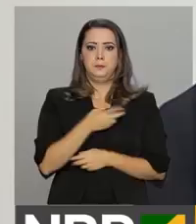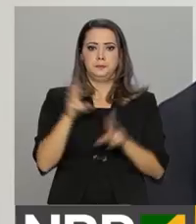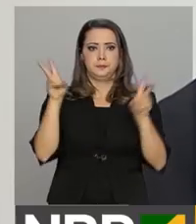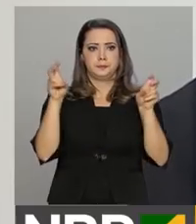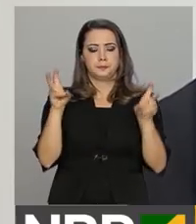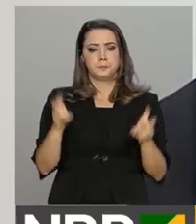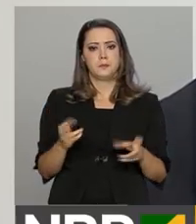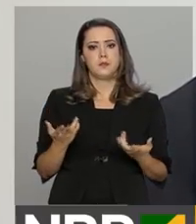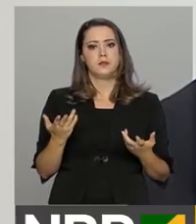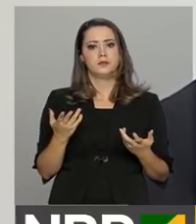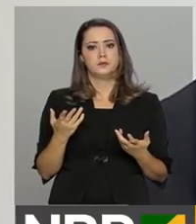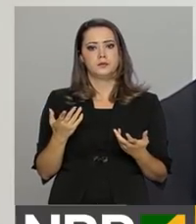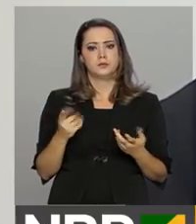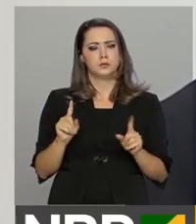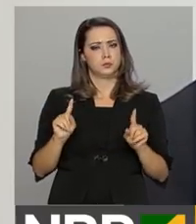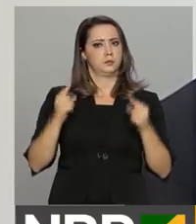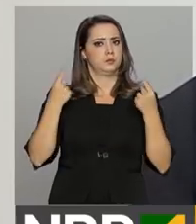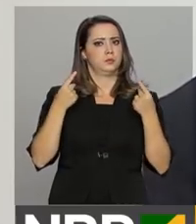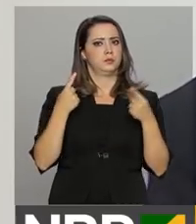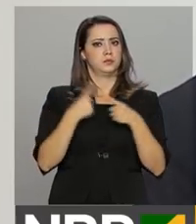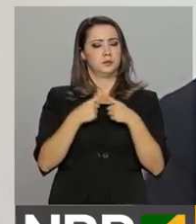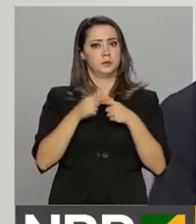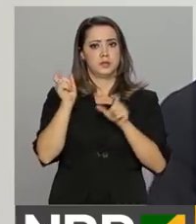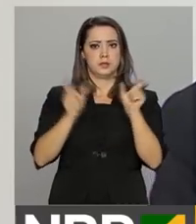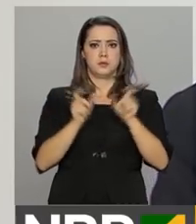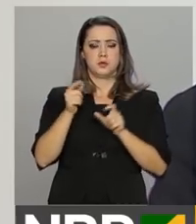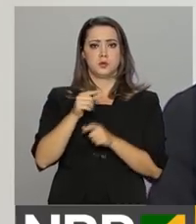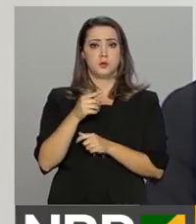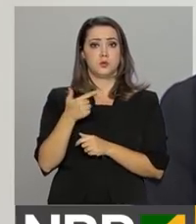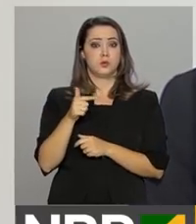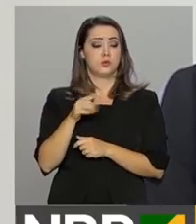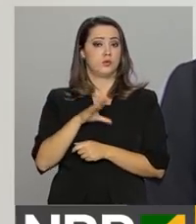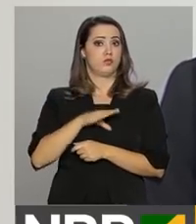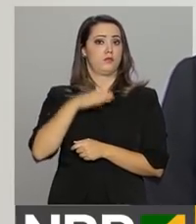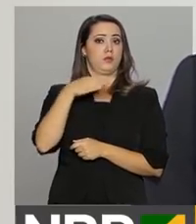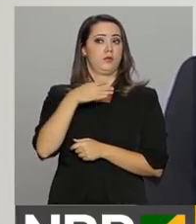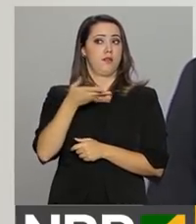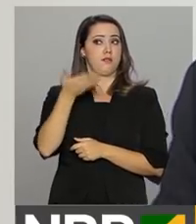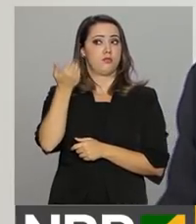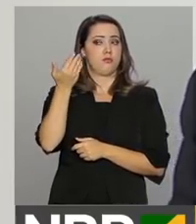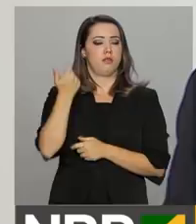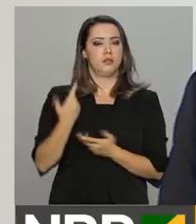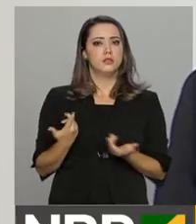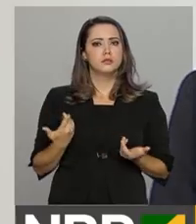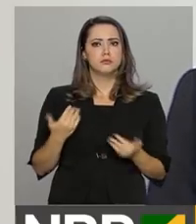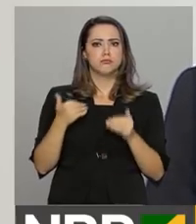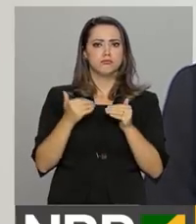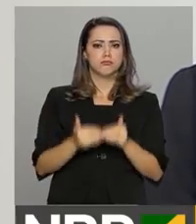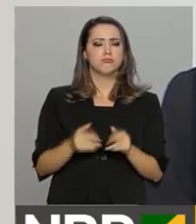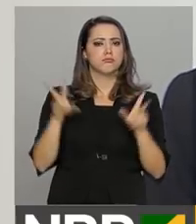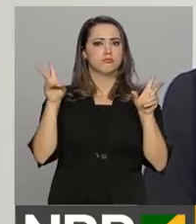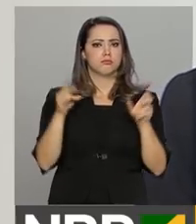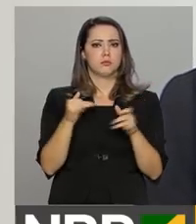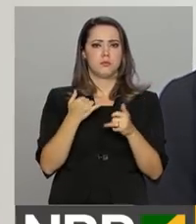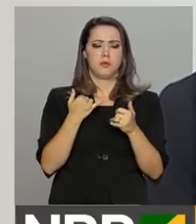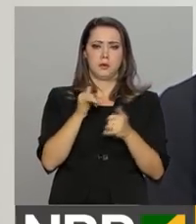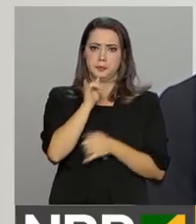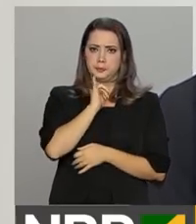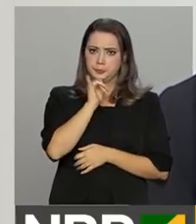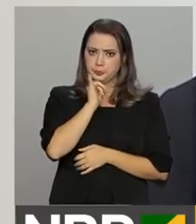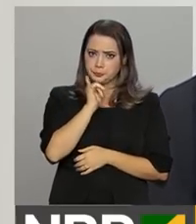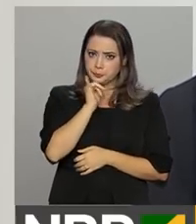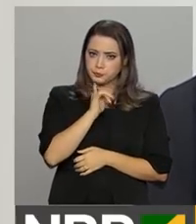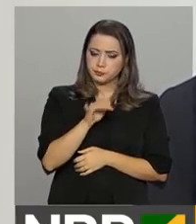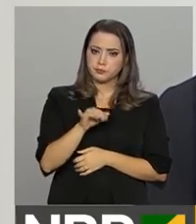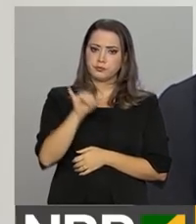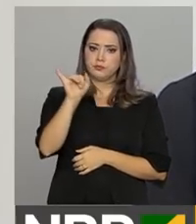temas el usados porque as pessoas não tiveram coragem no passado de enfrentar essa temática por exemplo a questão da